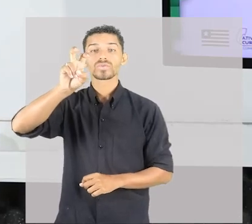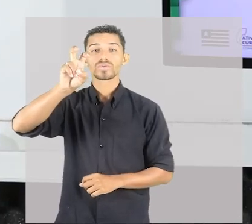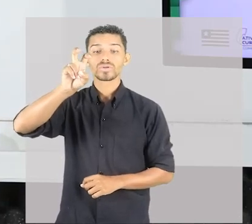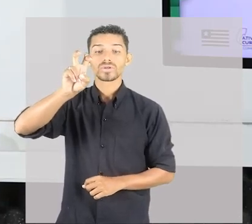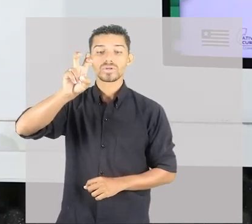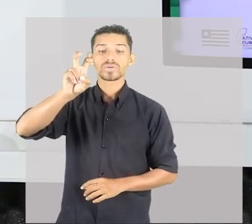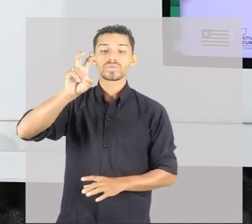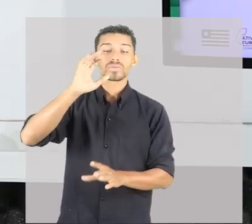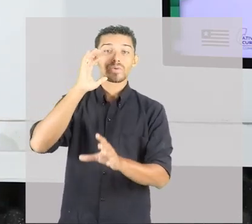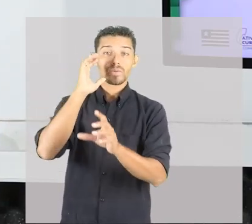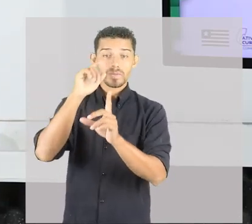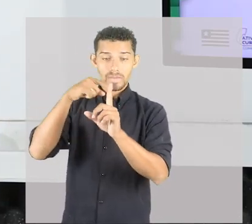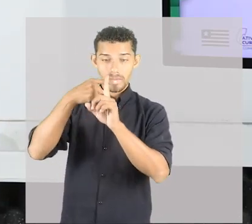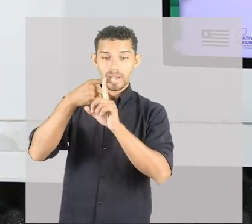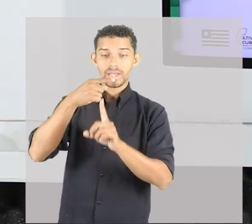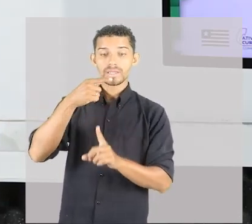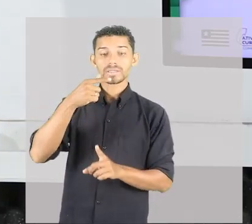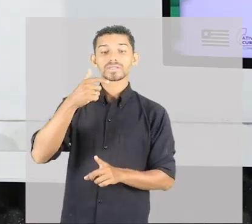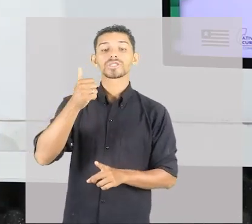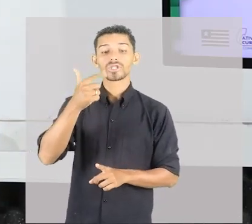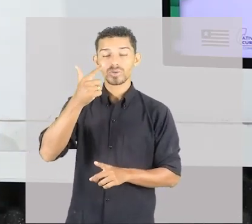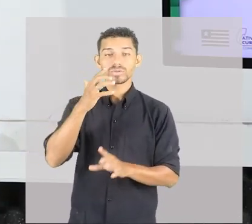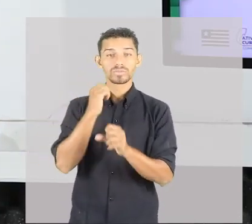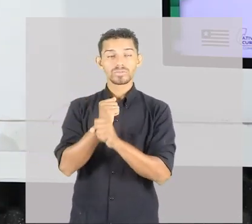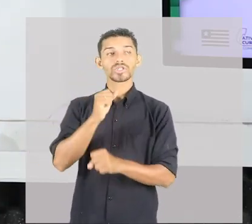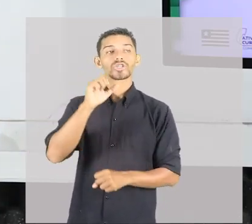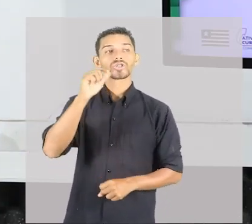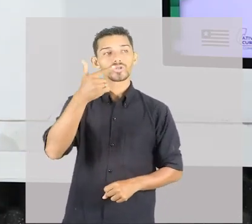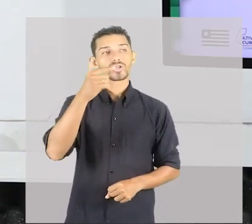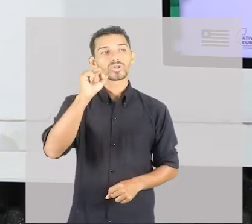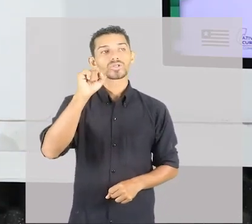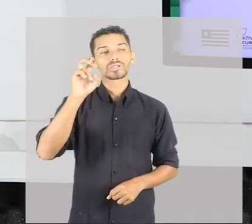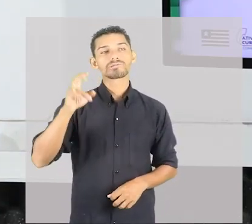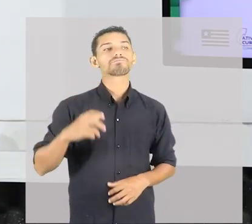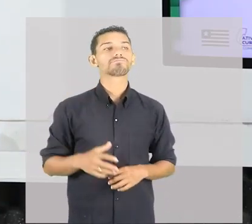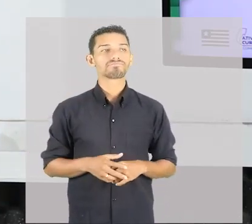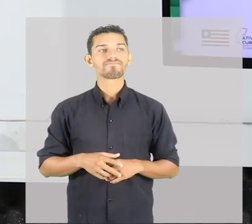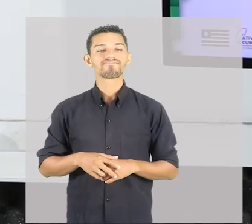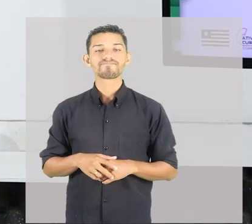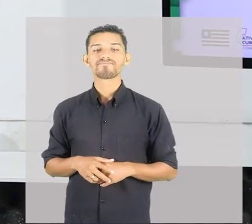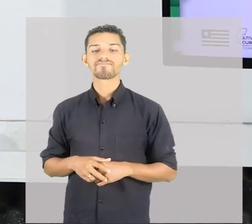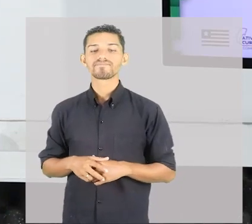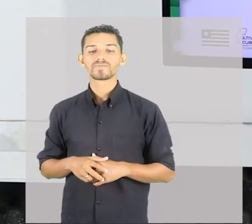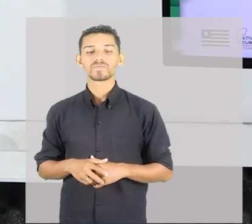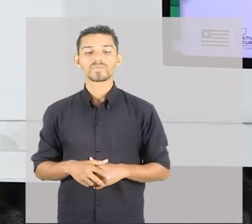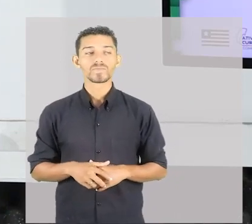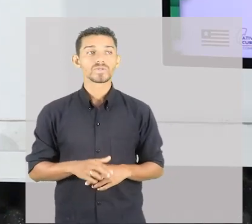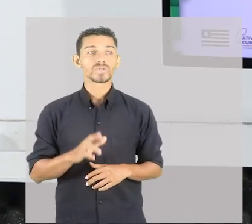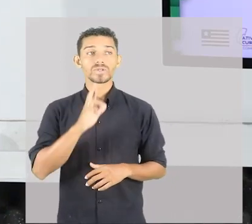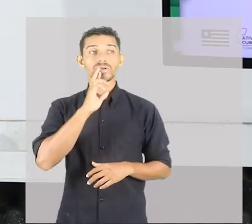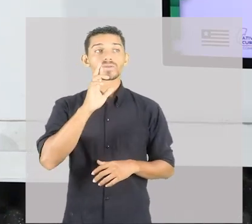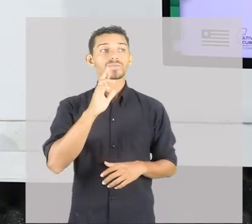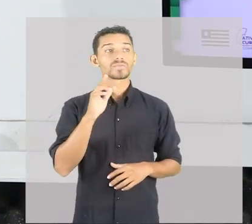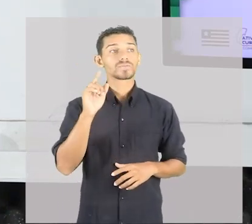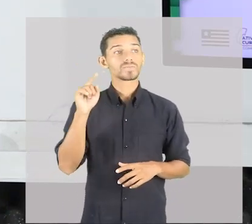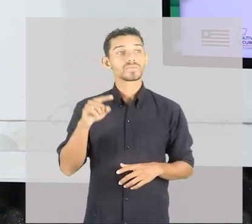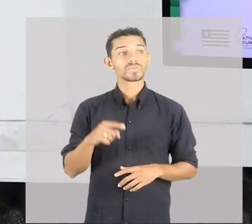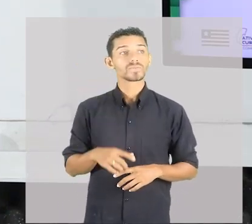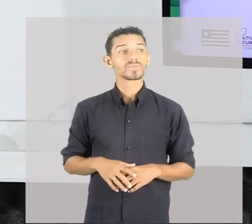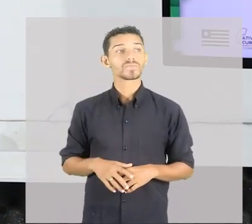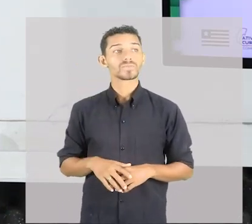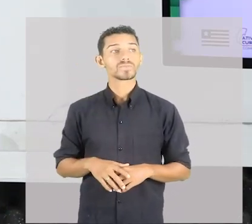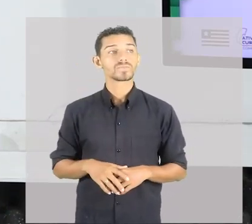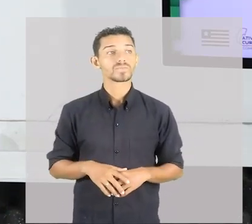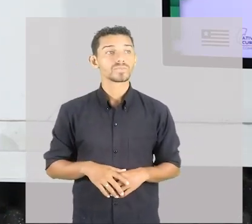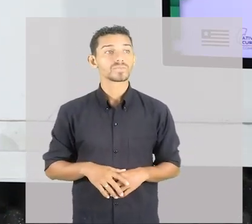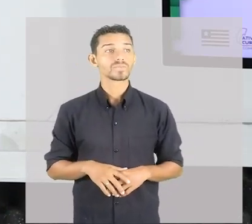k perfeito e aí quando você for responder essa questão aqui vai te ajudar logo né tu vai chegar aqui